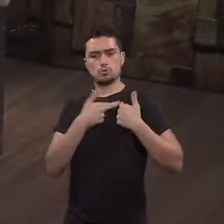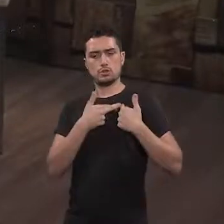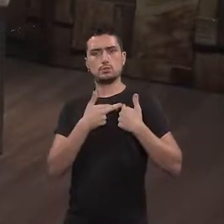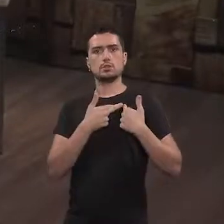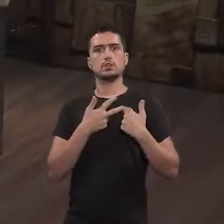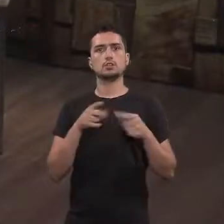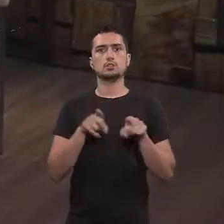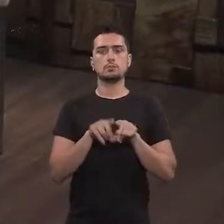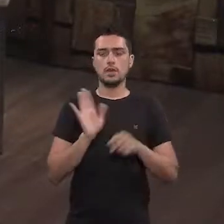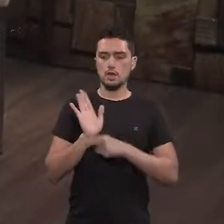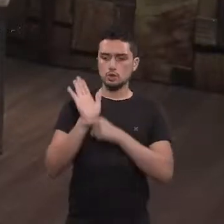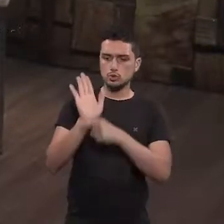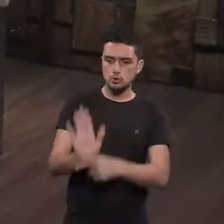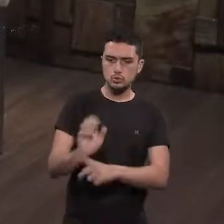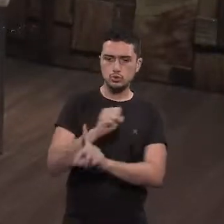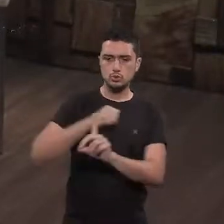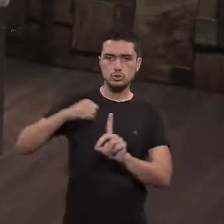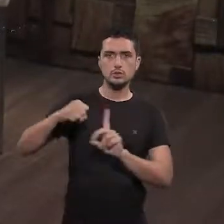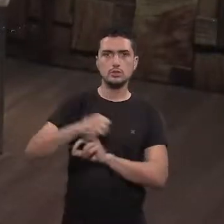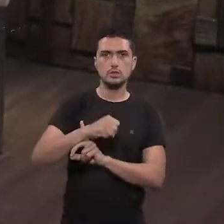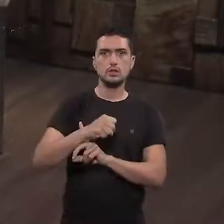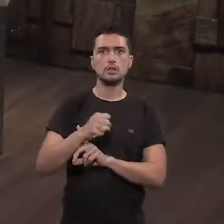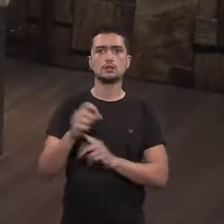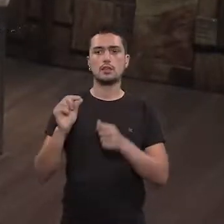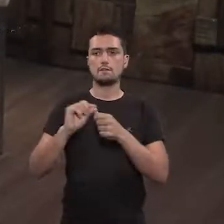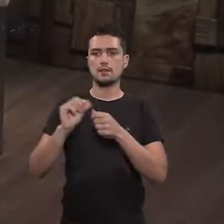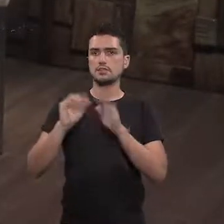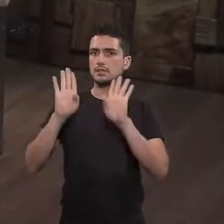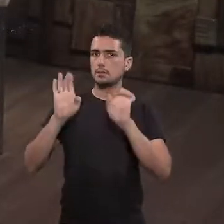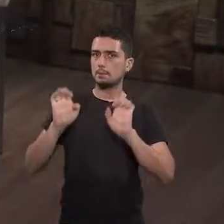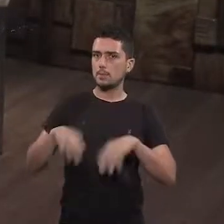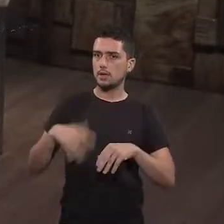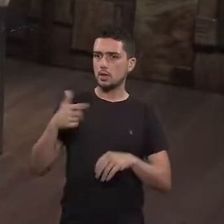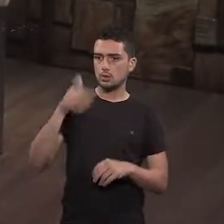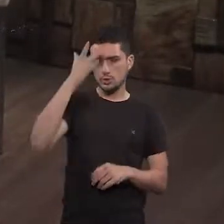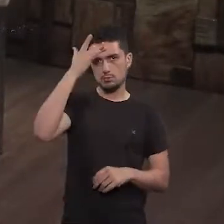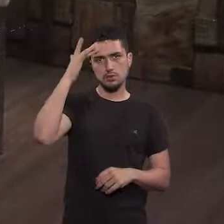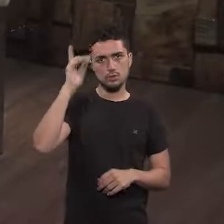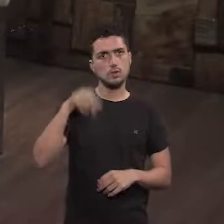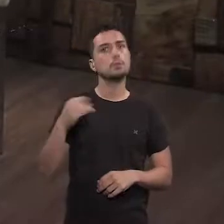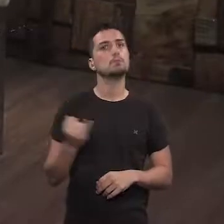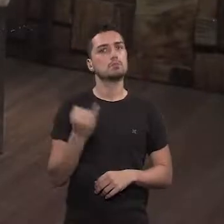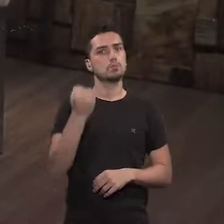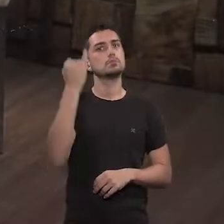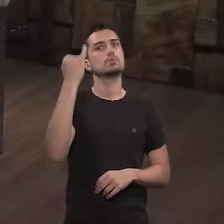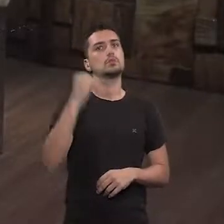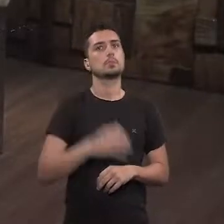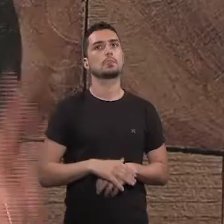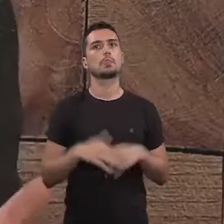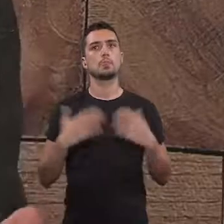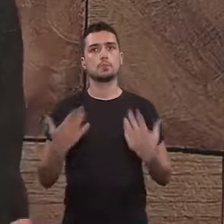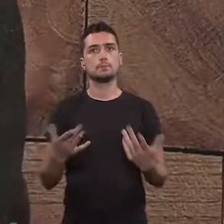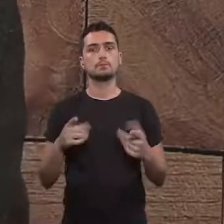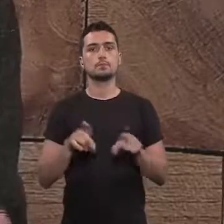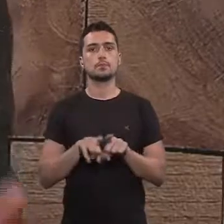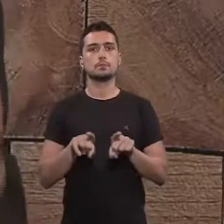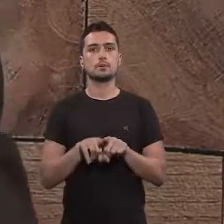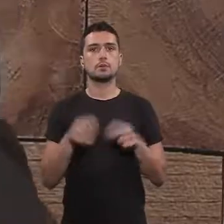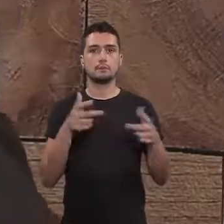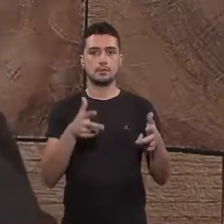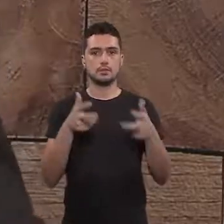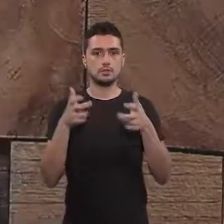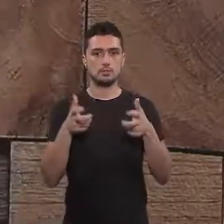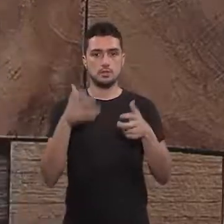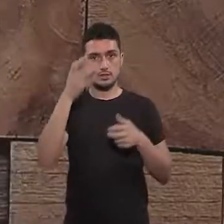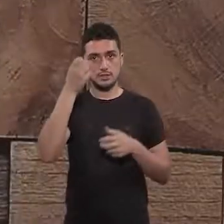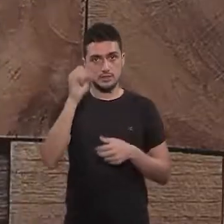social, a ajuda, a caridade, a beneficência. Fazer bem para o outro. Fazer bem para o outro. Isso é de fundamental importância. E aí percebendo o seguinte, as